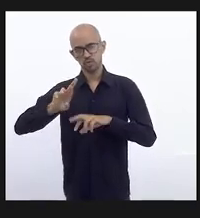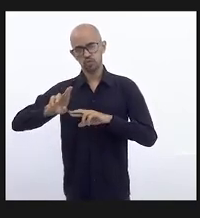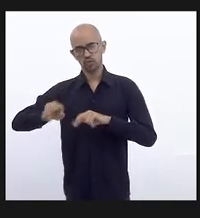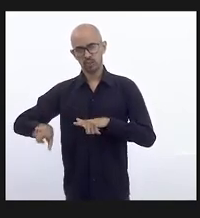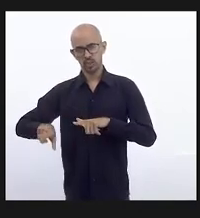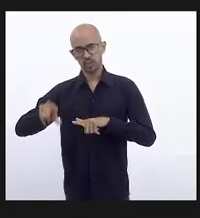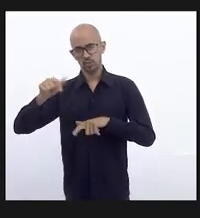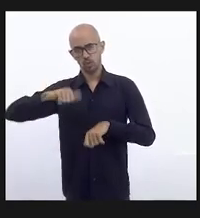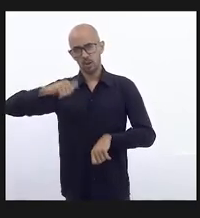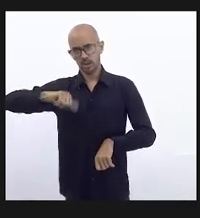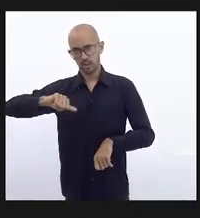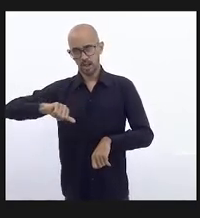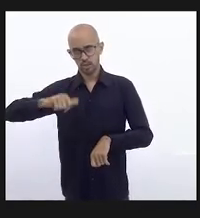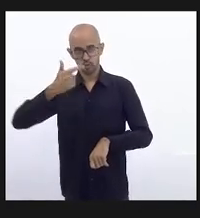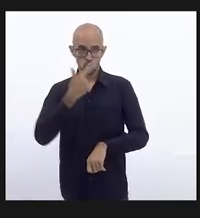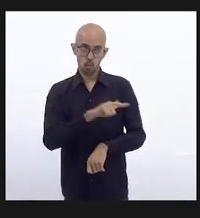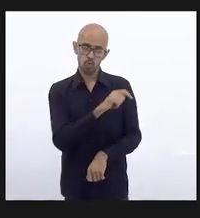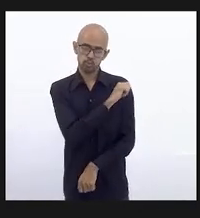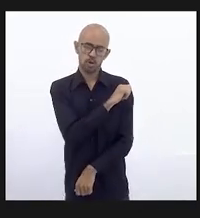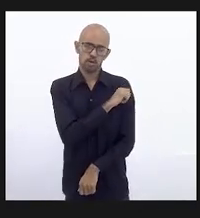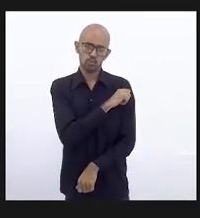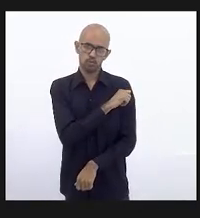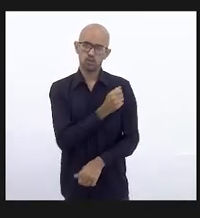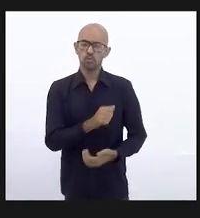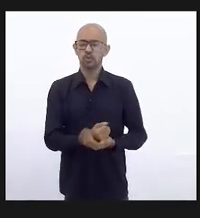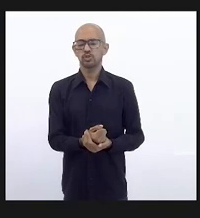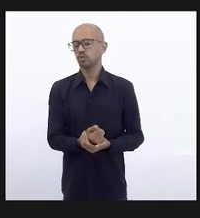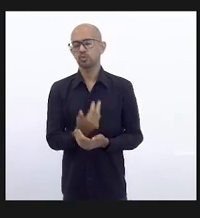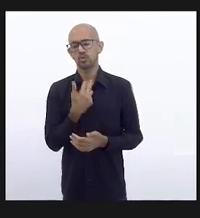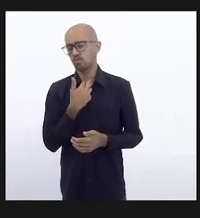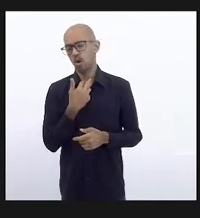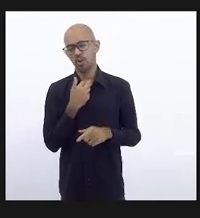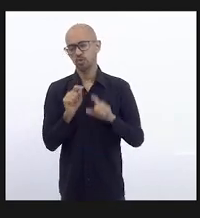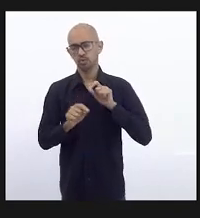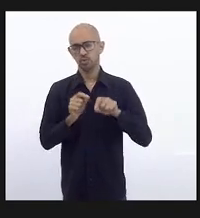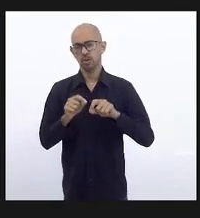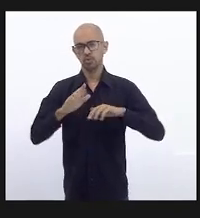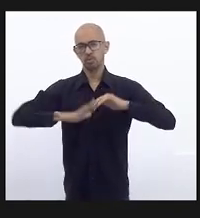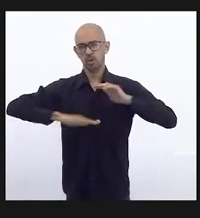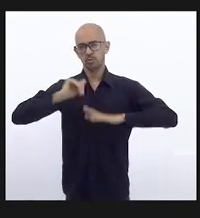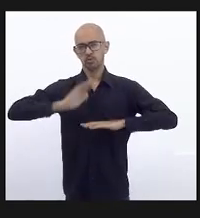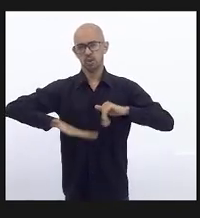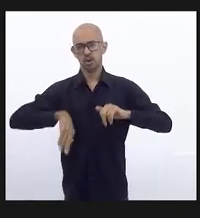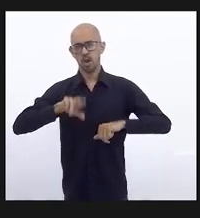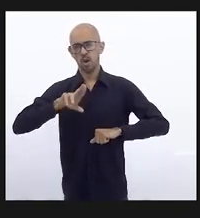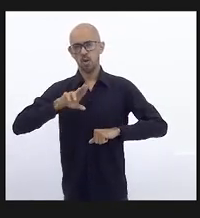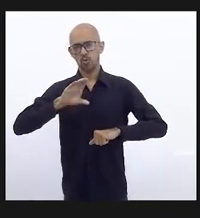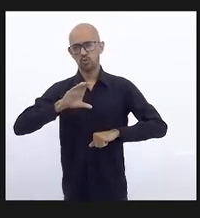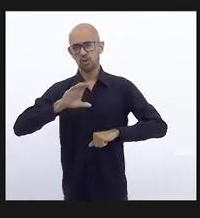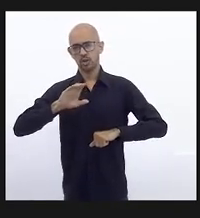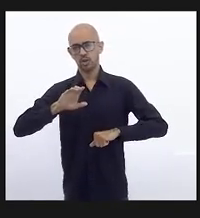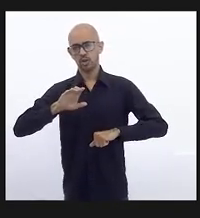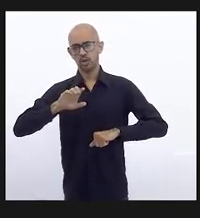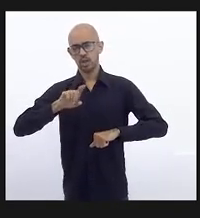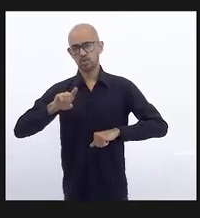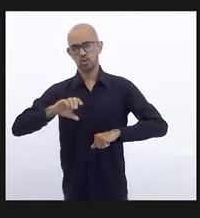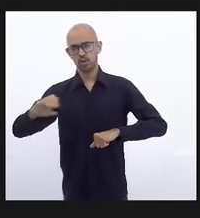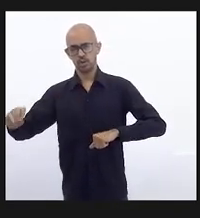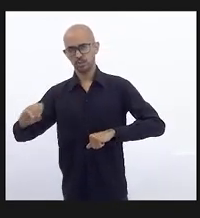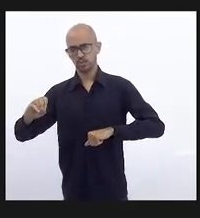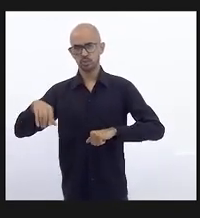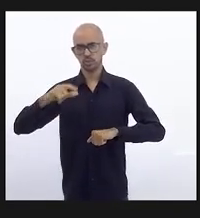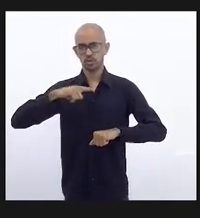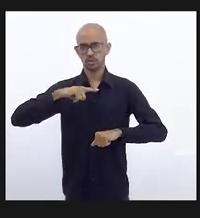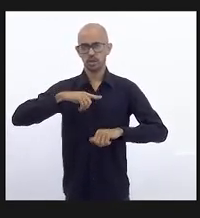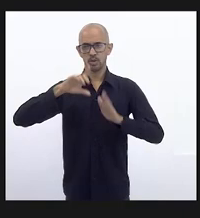A gente não pode querer que o profissional que trabalha na Zona Oeste possa ter uma realidade com menos direitos do que